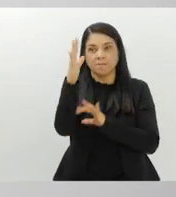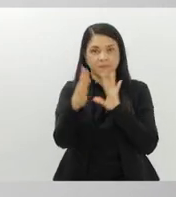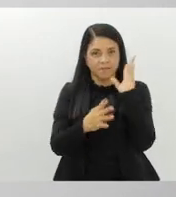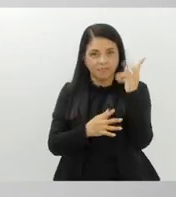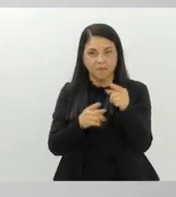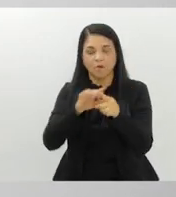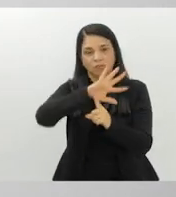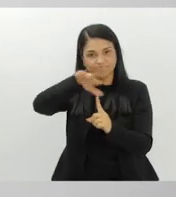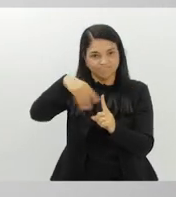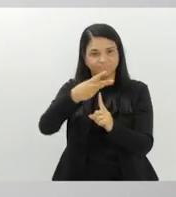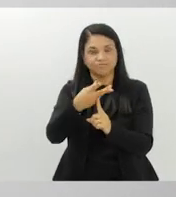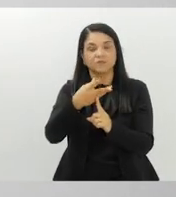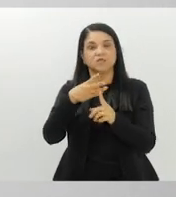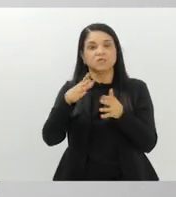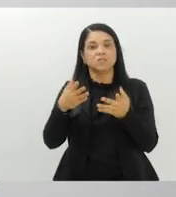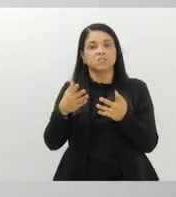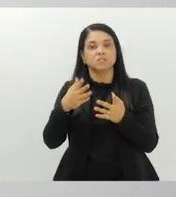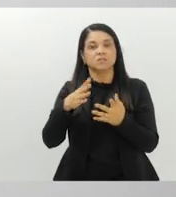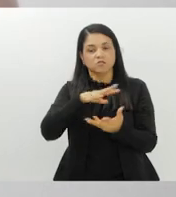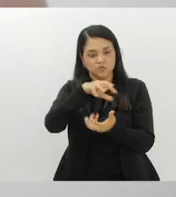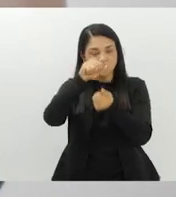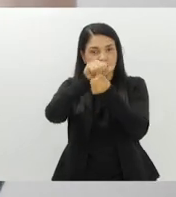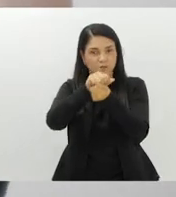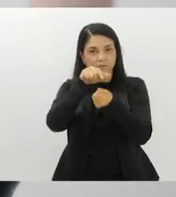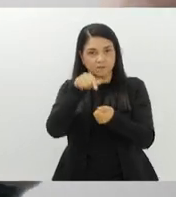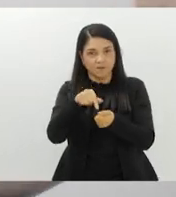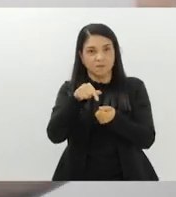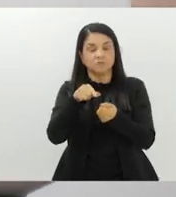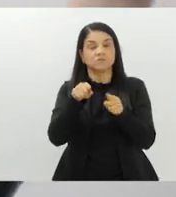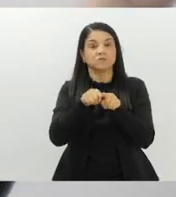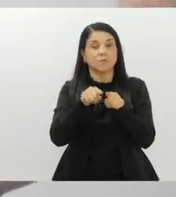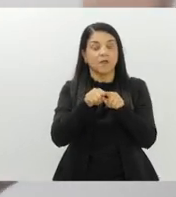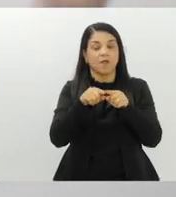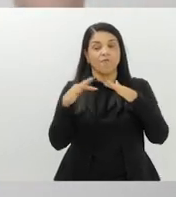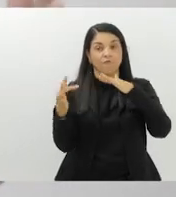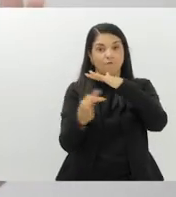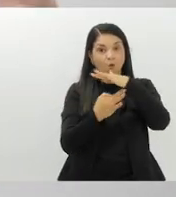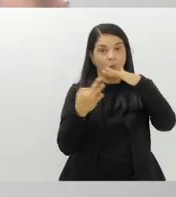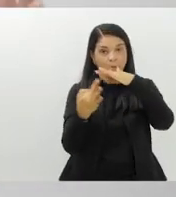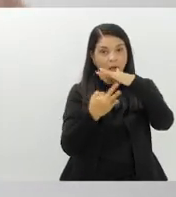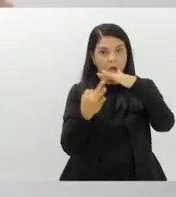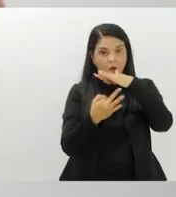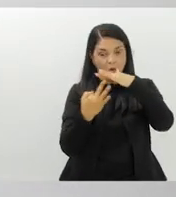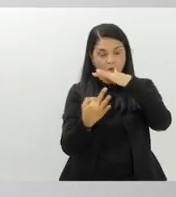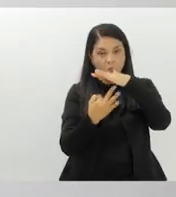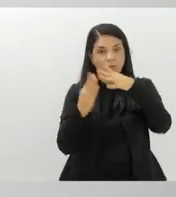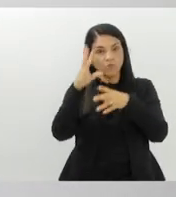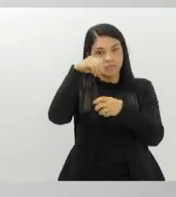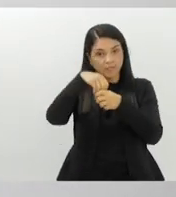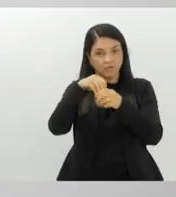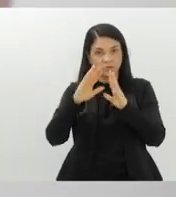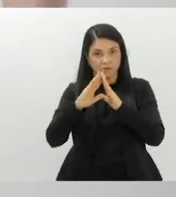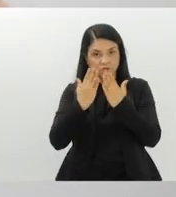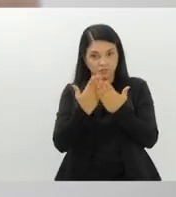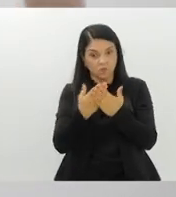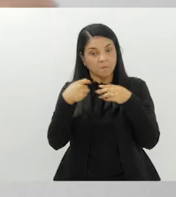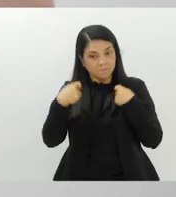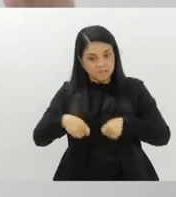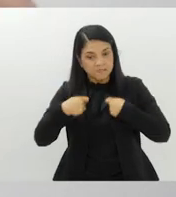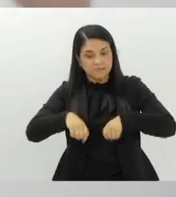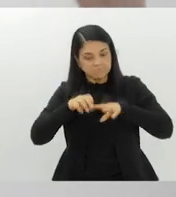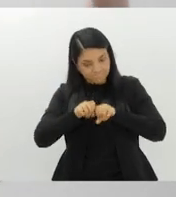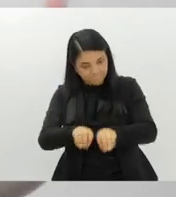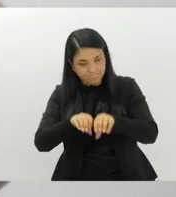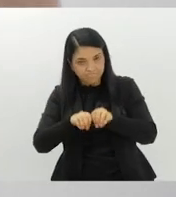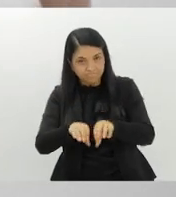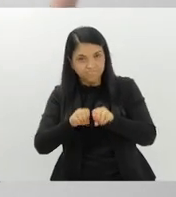a gente fala de educação ambiental, a gente fala da educação ambiental formal, que é aquela na escola, que é feita ali, que precisa, sim, esse